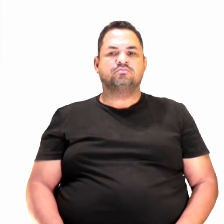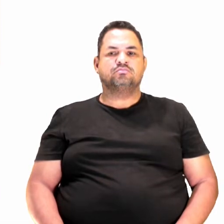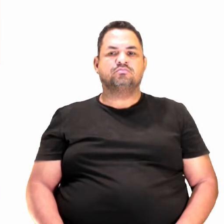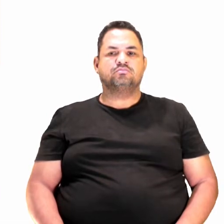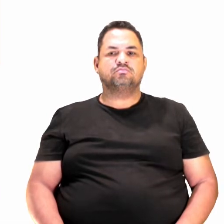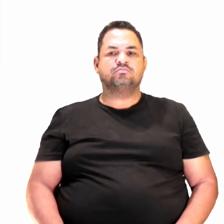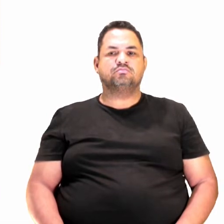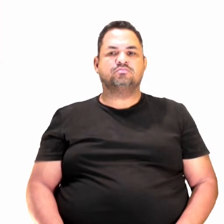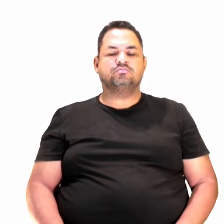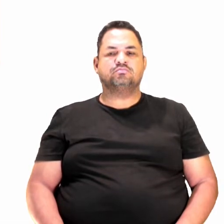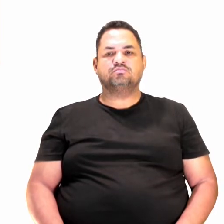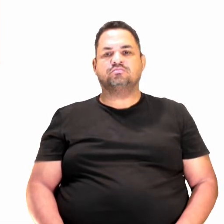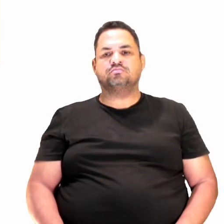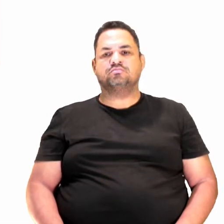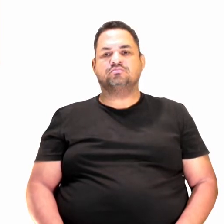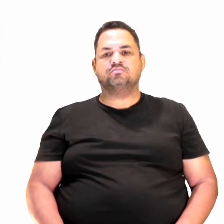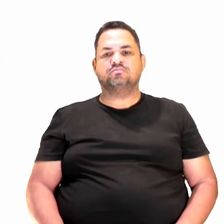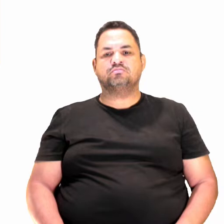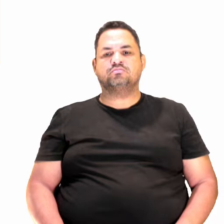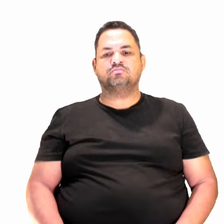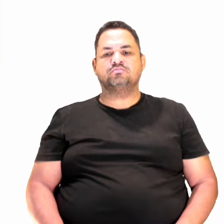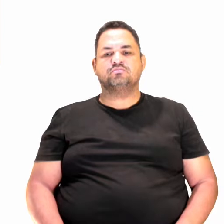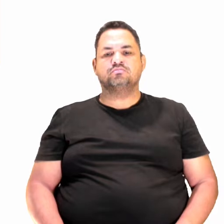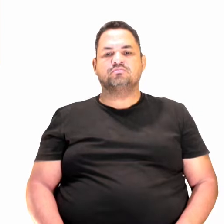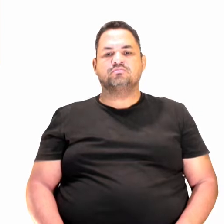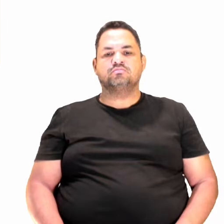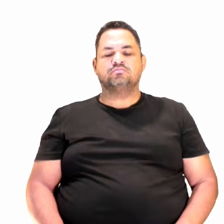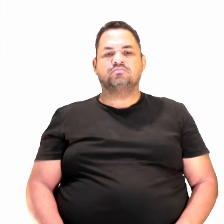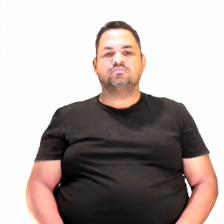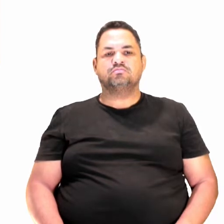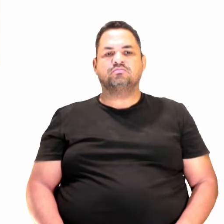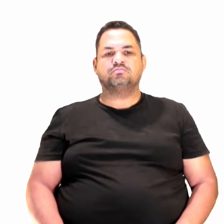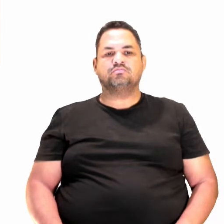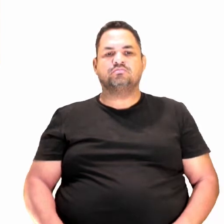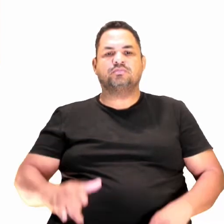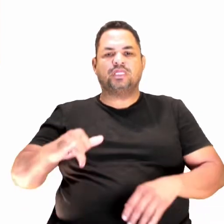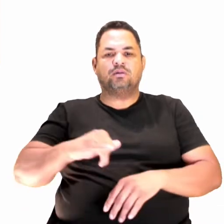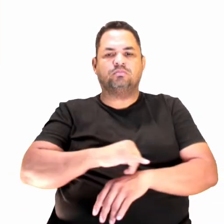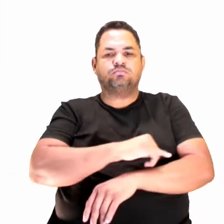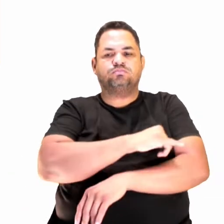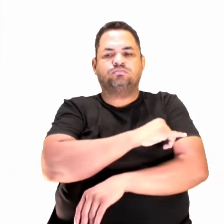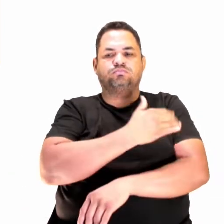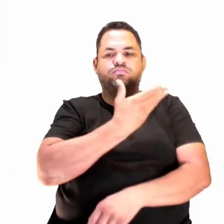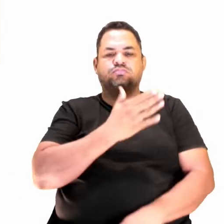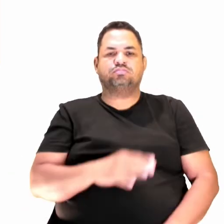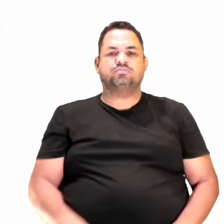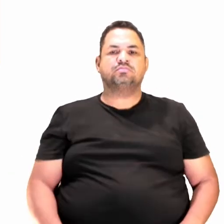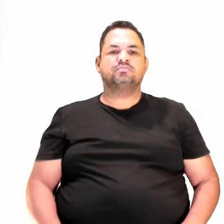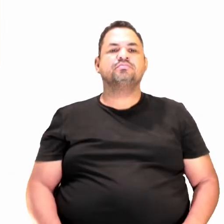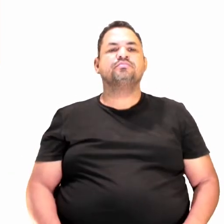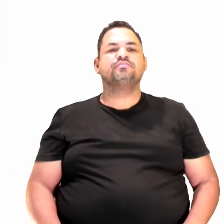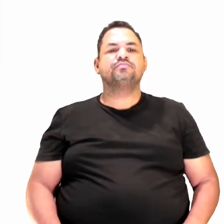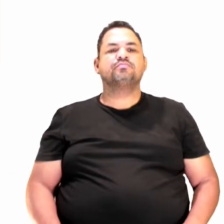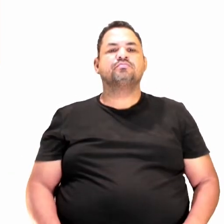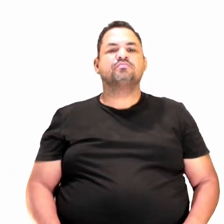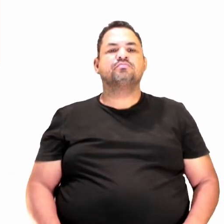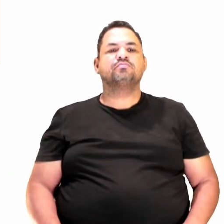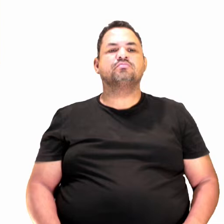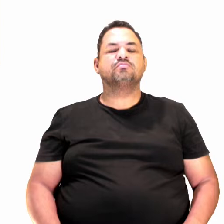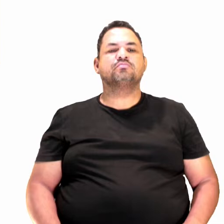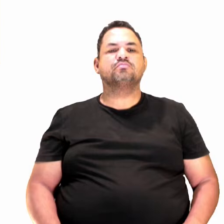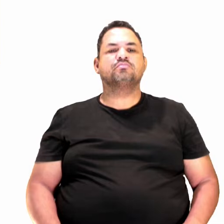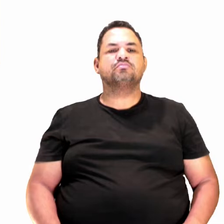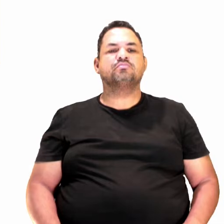a obesity, certo? E olha só o que fala sobre ela. Results from the combination